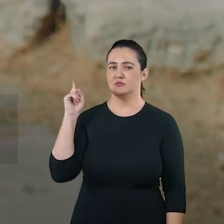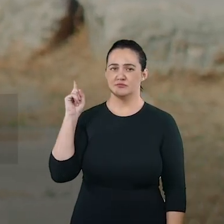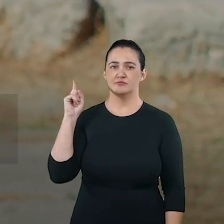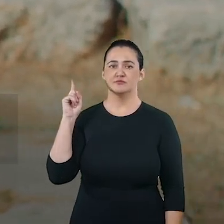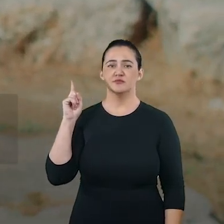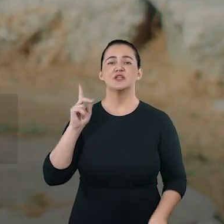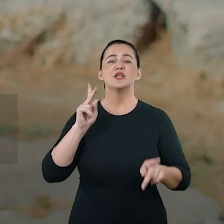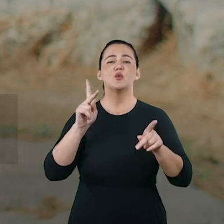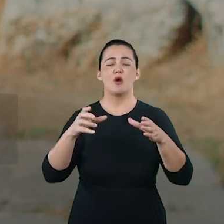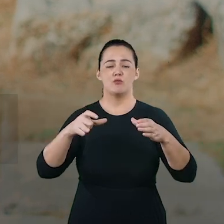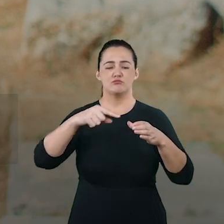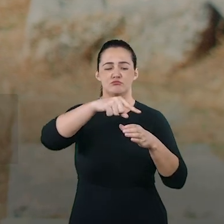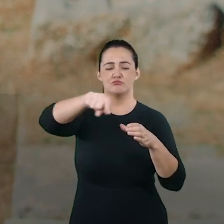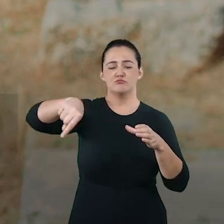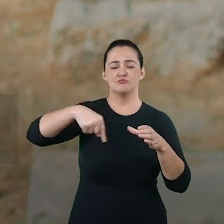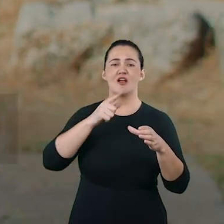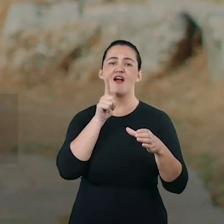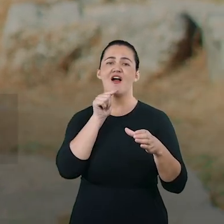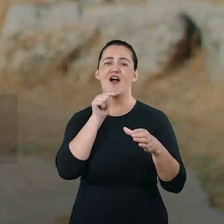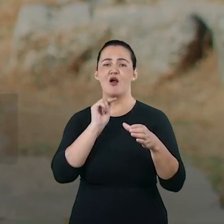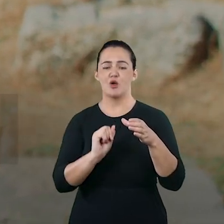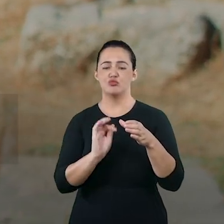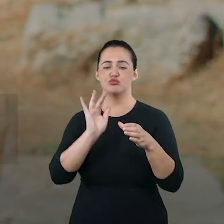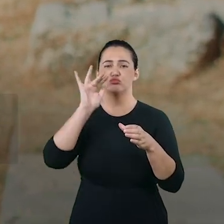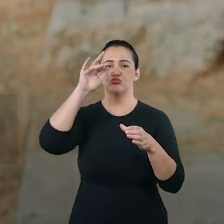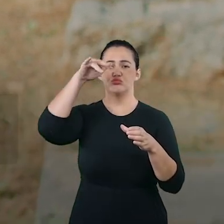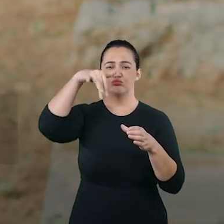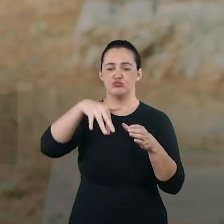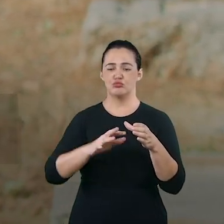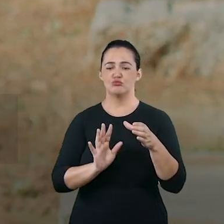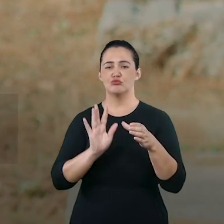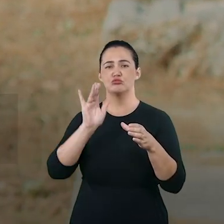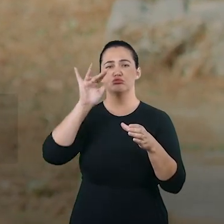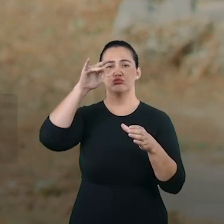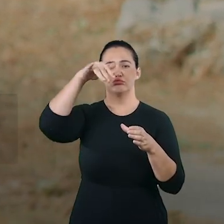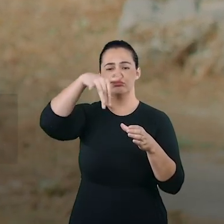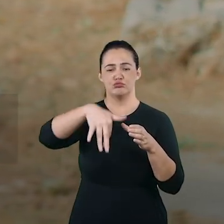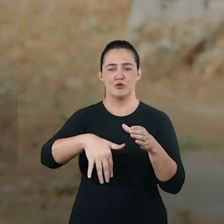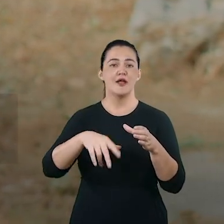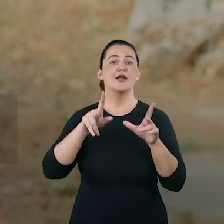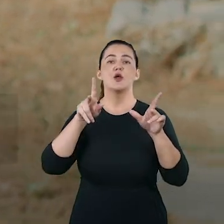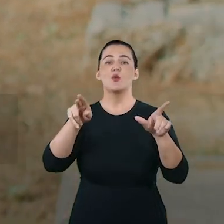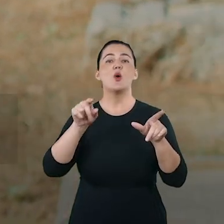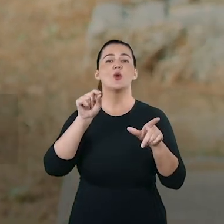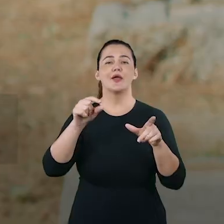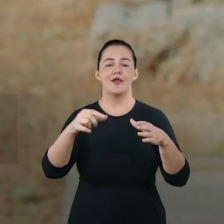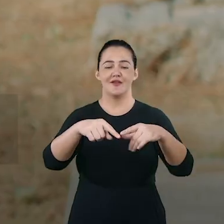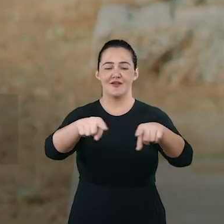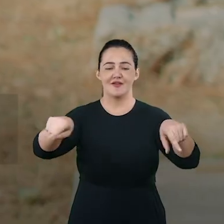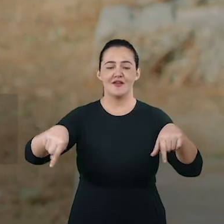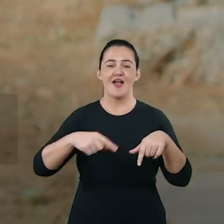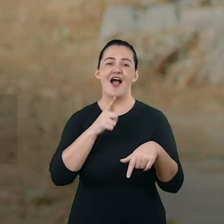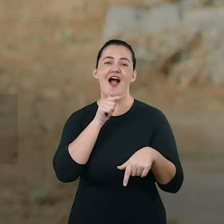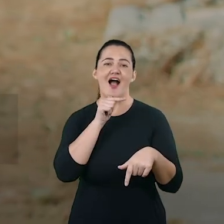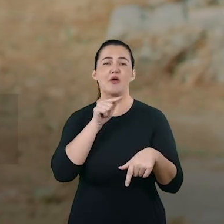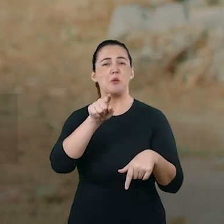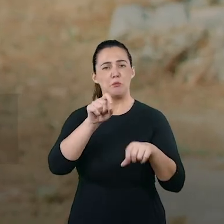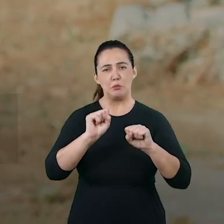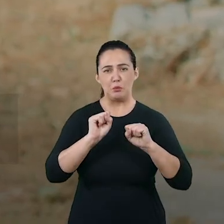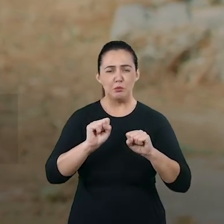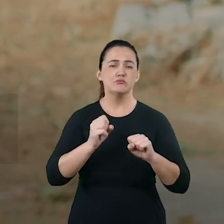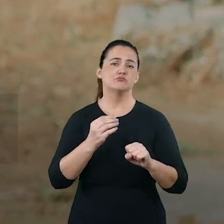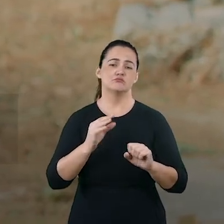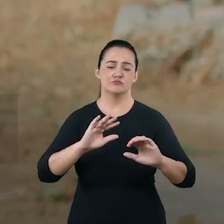de chafariz, onde você já chegava na cidade e era bem-vindo com uma fonte d'água agradável. Você imagina,